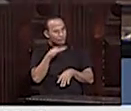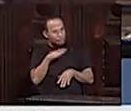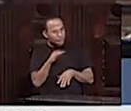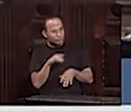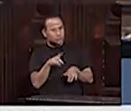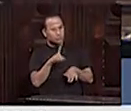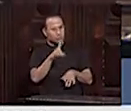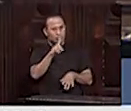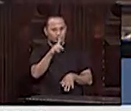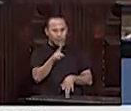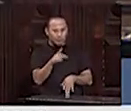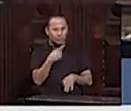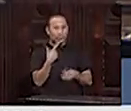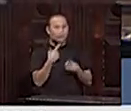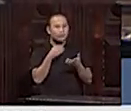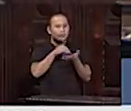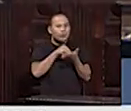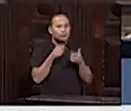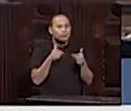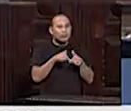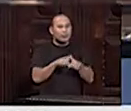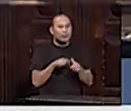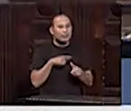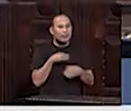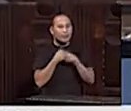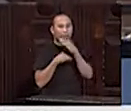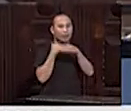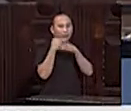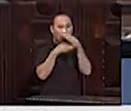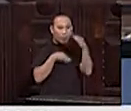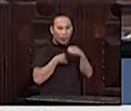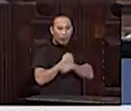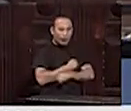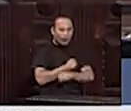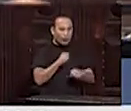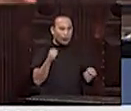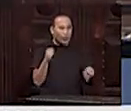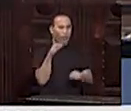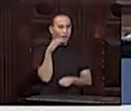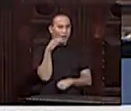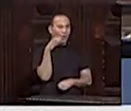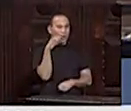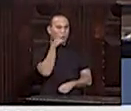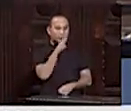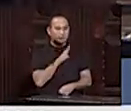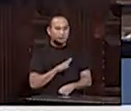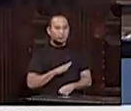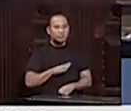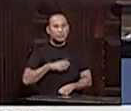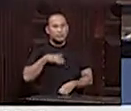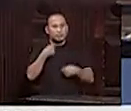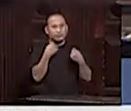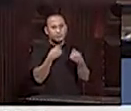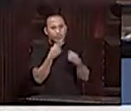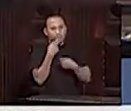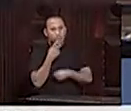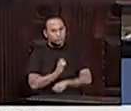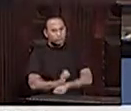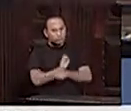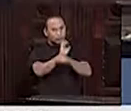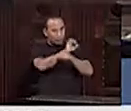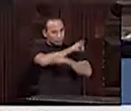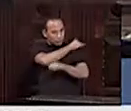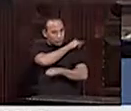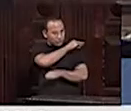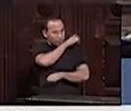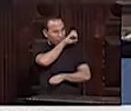O desemprego tem crescido enormemente no Brasil, mas é preciso que seja dito que o Estado do Rio de